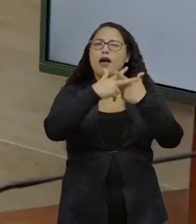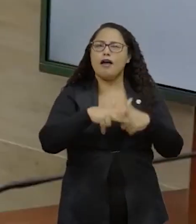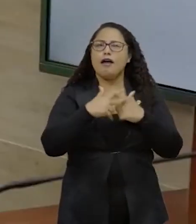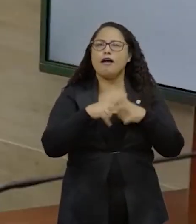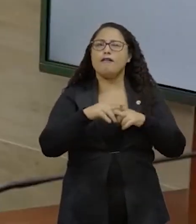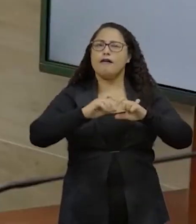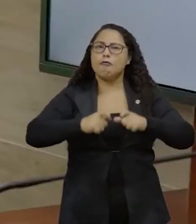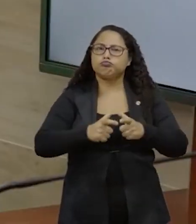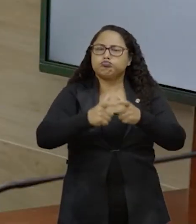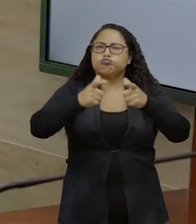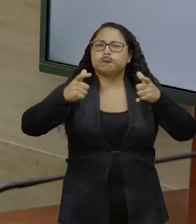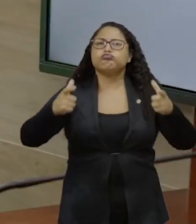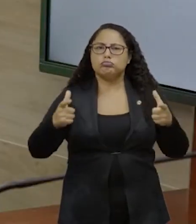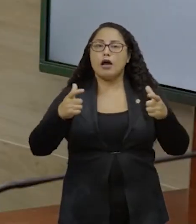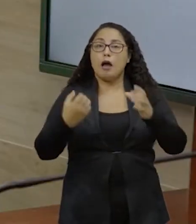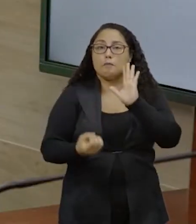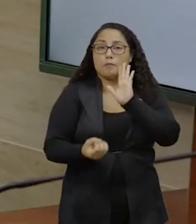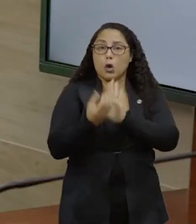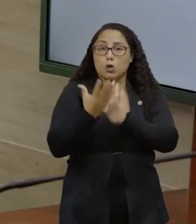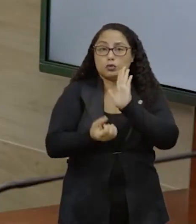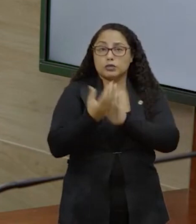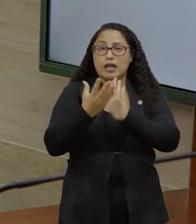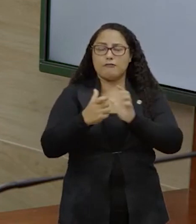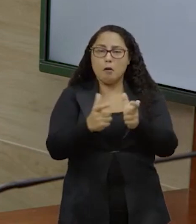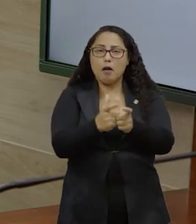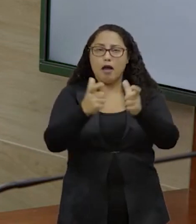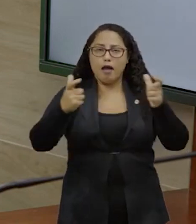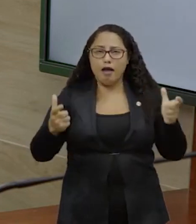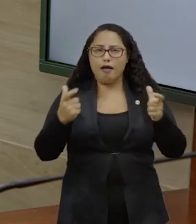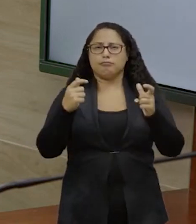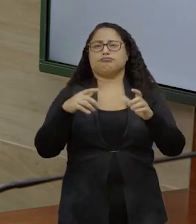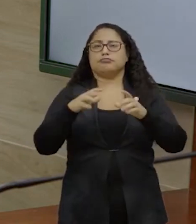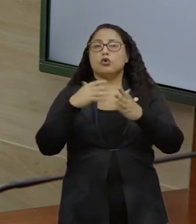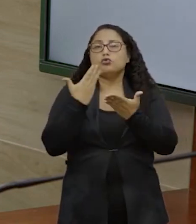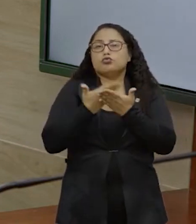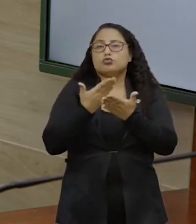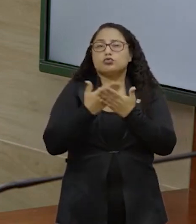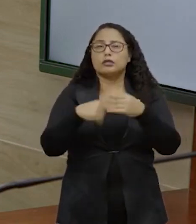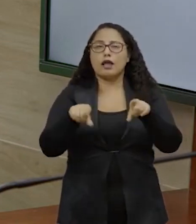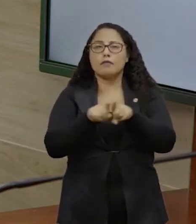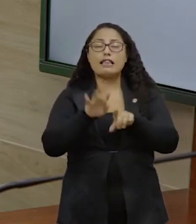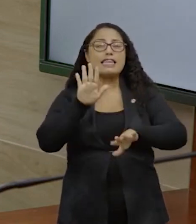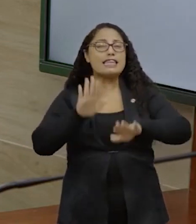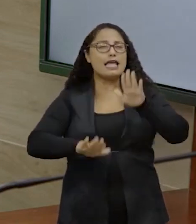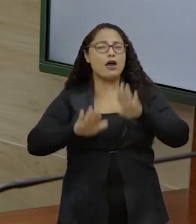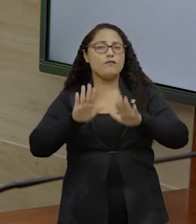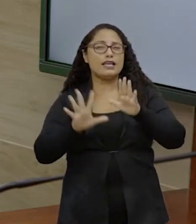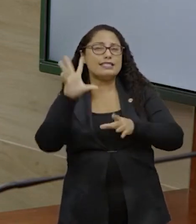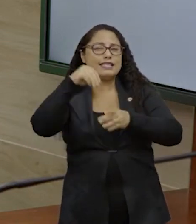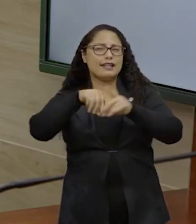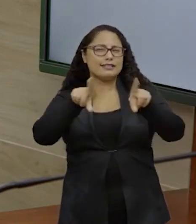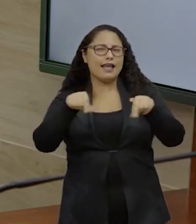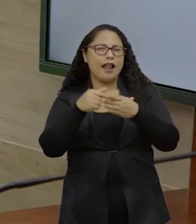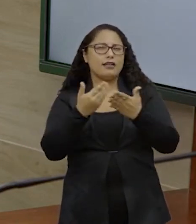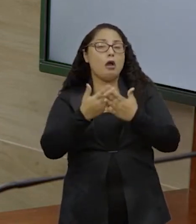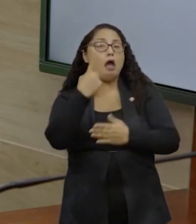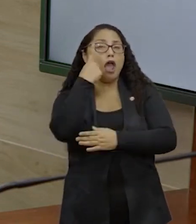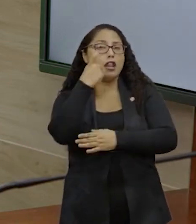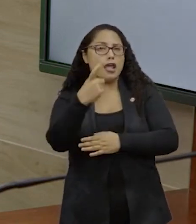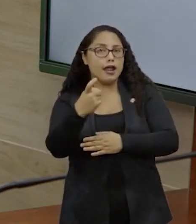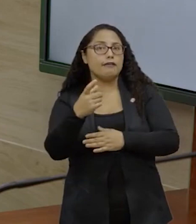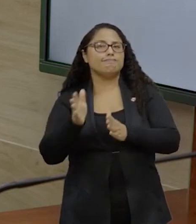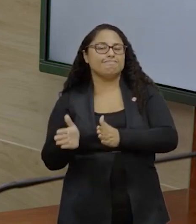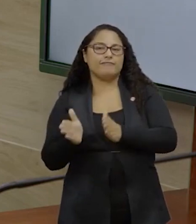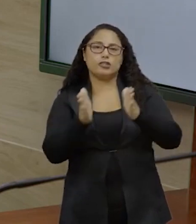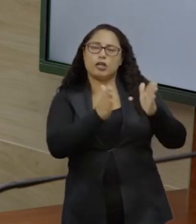que vai potencializar a sua produtividade, vai potencializar seus estudos. Talvez, dentro da sala de aula, seja interessante deixar